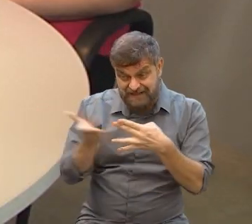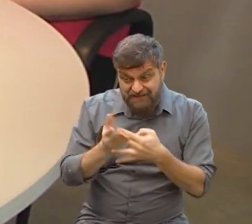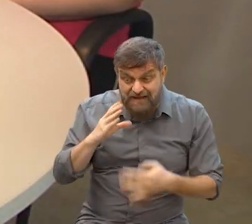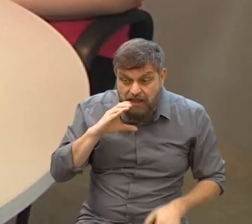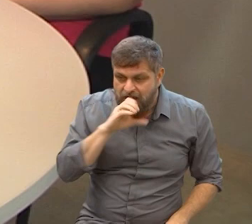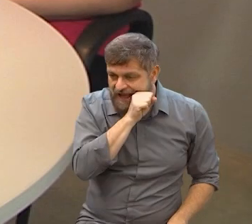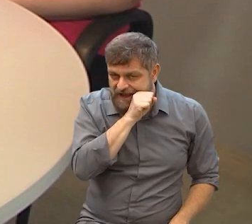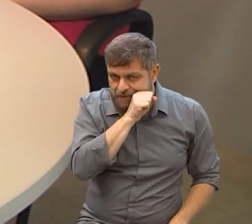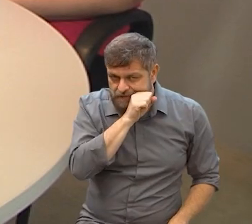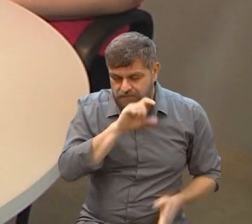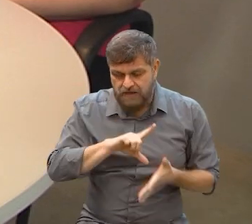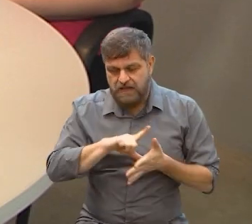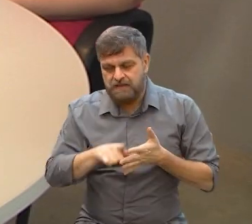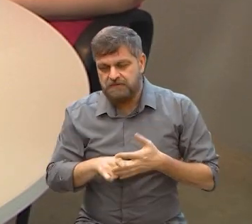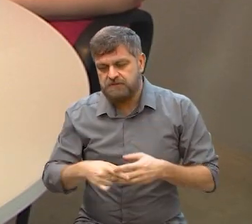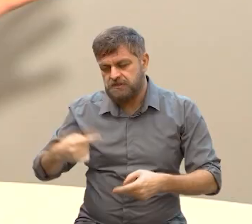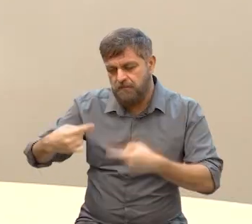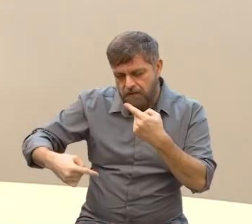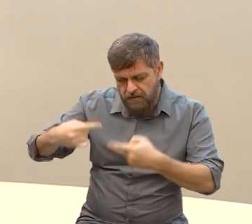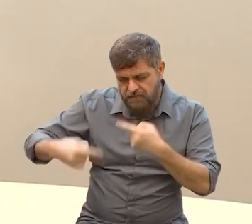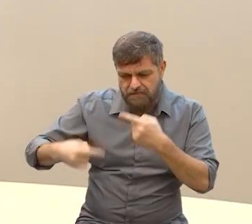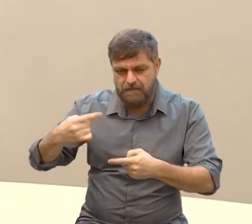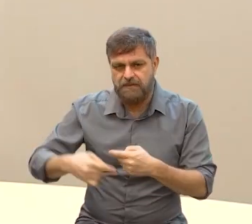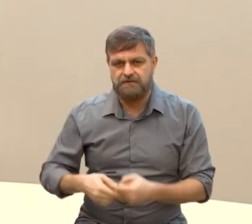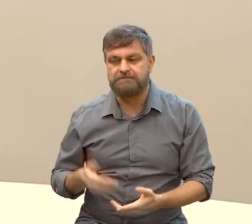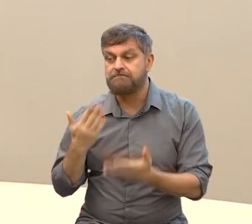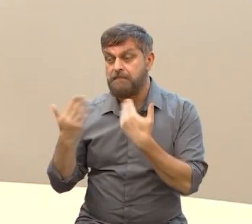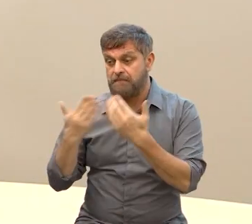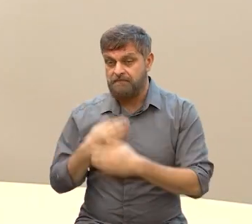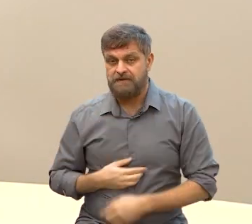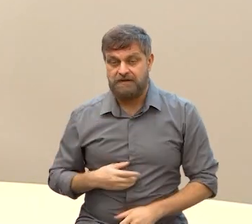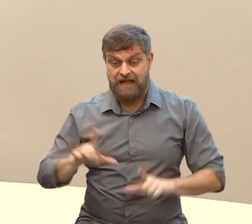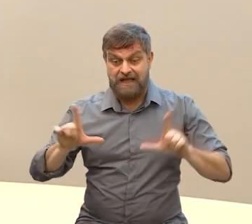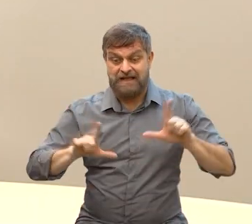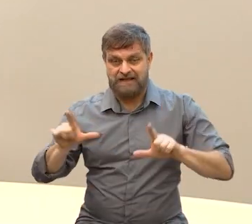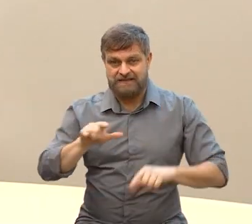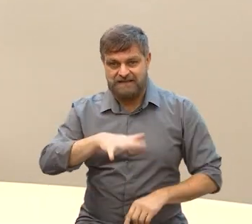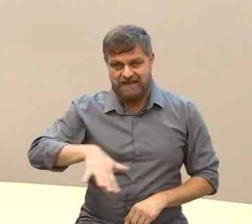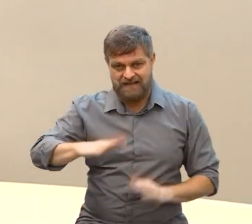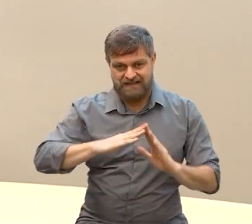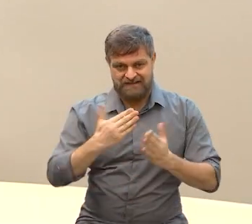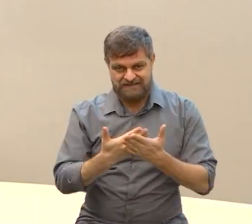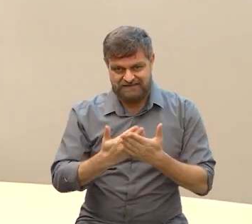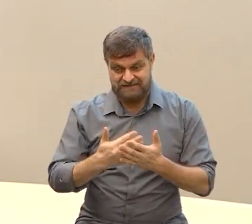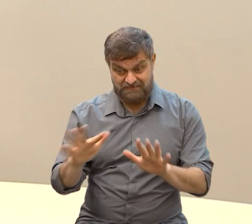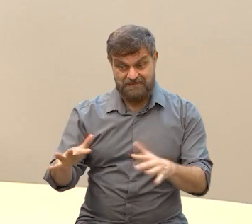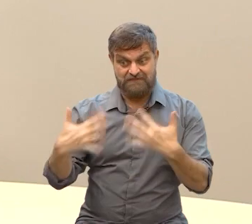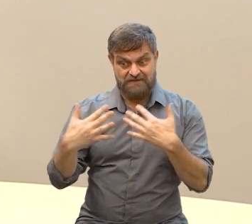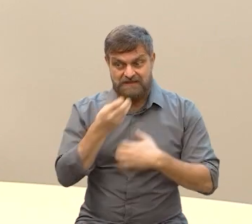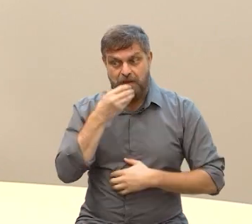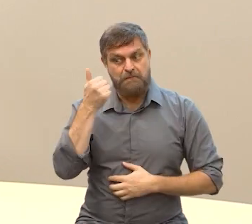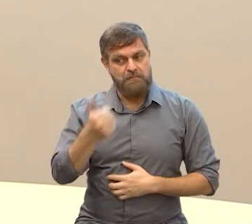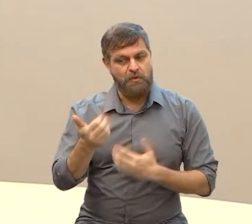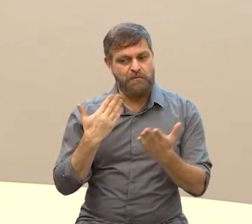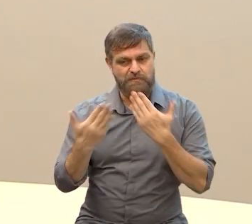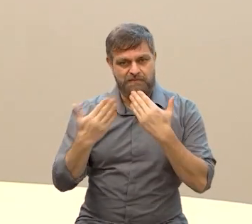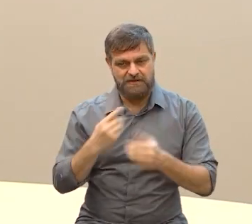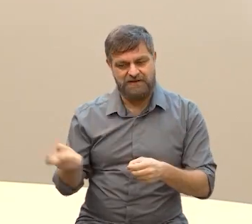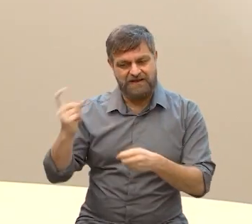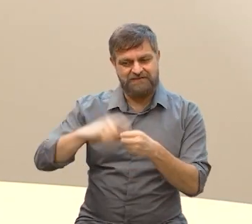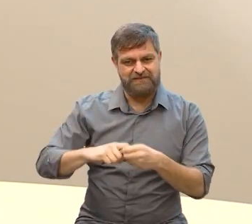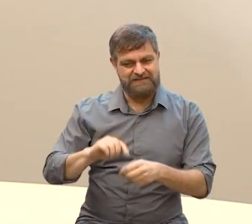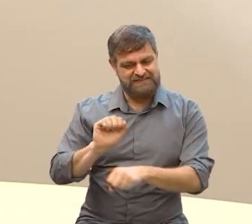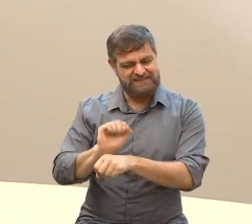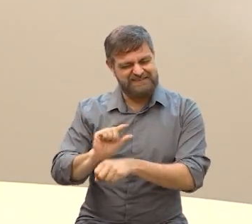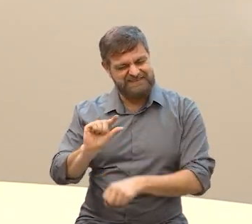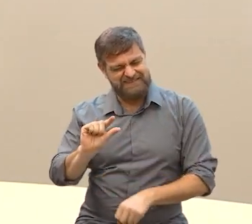intervalo rapidinho, a gente vai continuar nesse bate-papo. E você que assiste o Sala de Aula, não sai daí que o bate-papo tá bom, hein? Daqui a pouquinho eu volto,